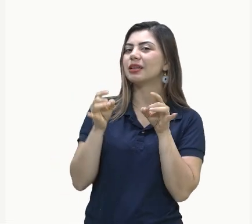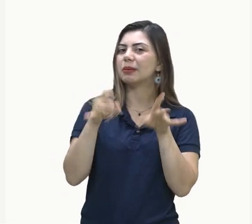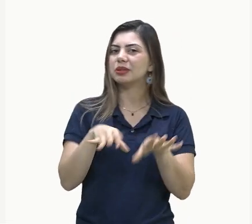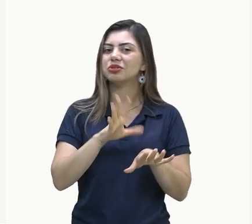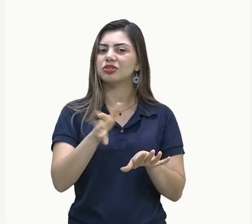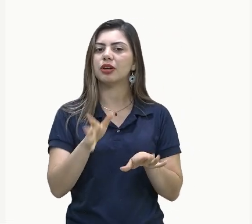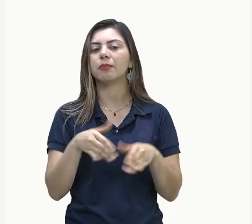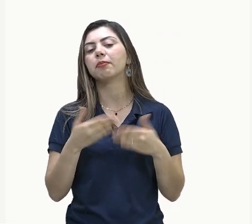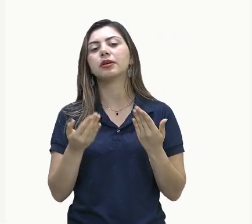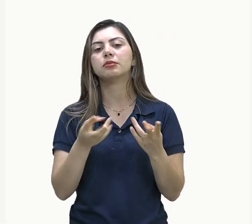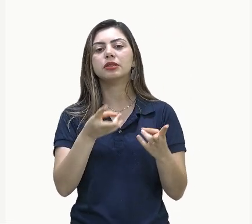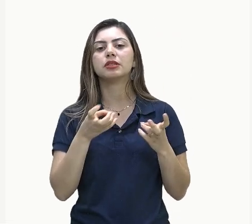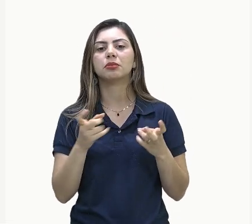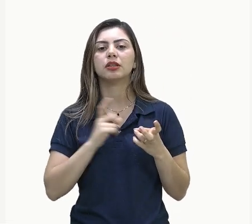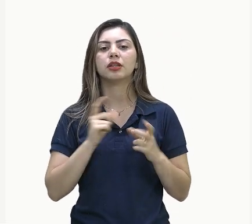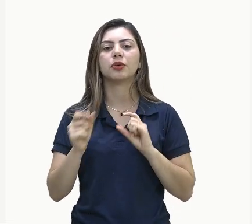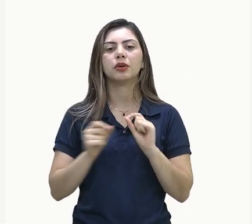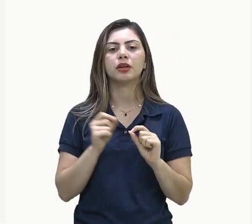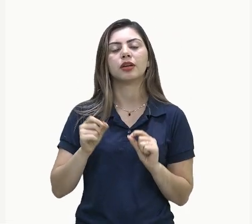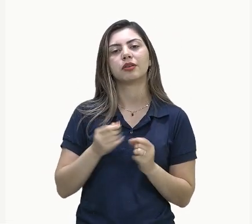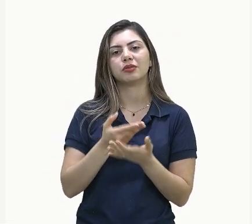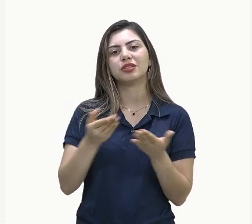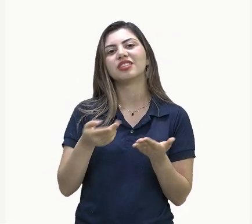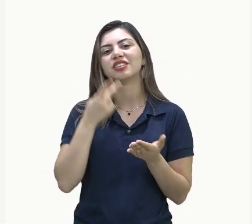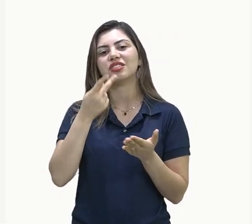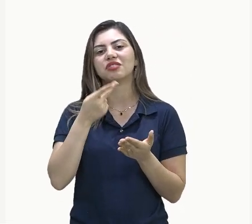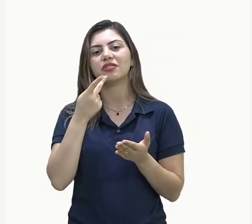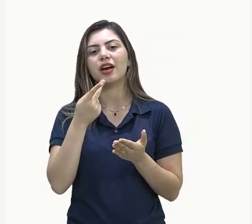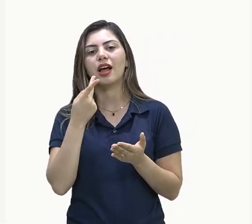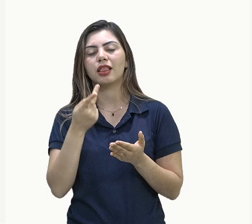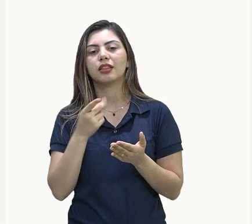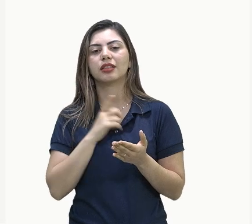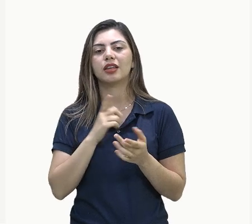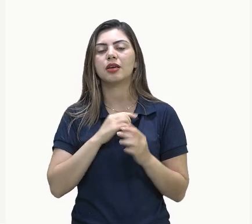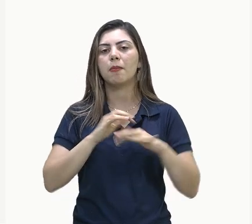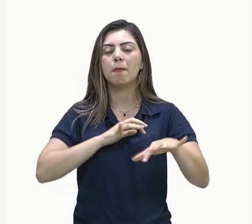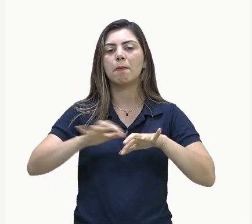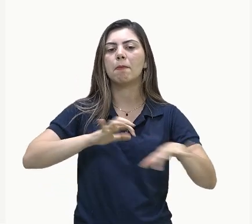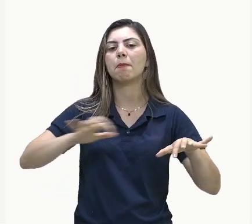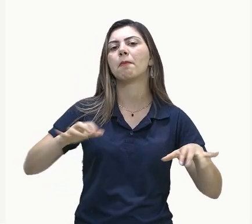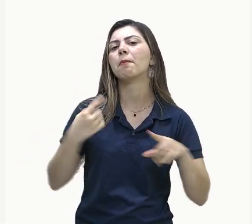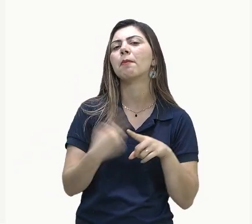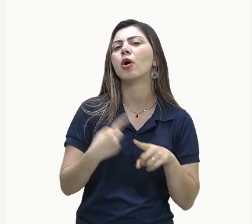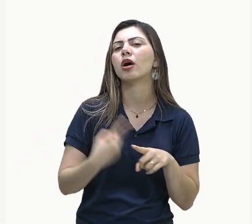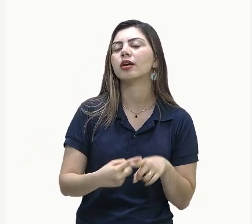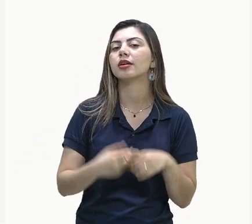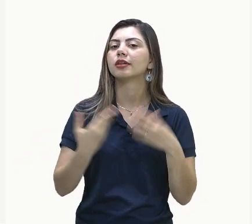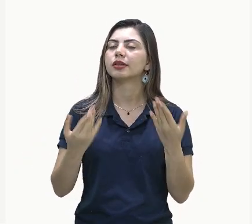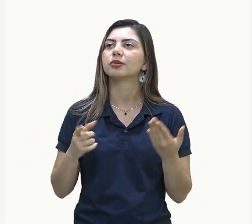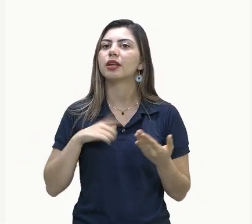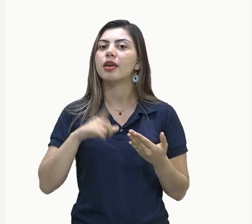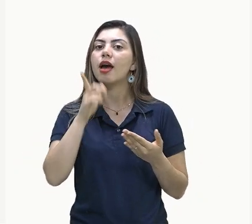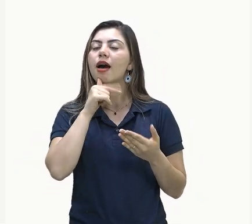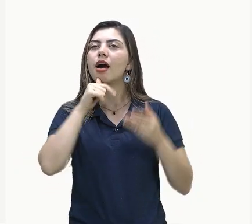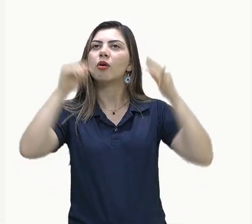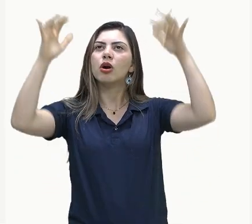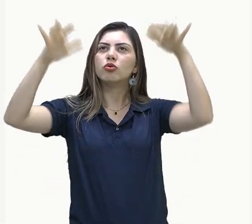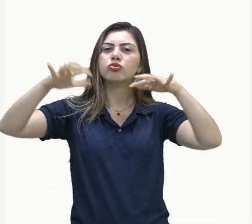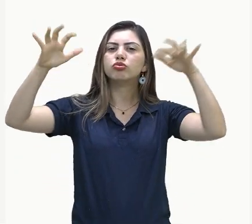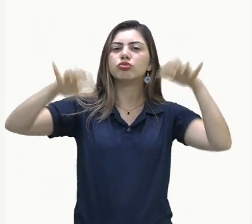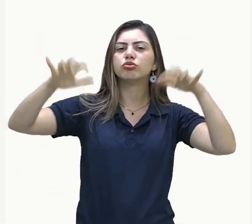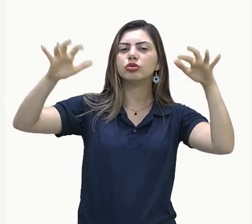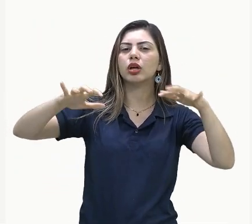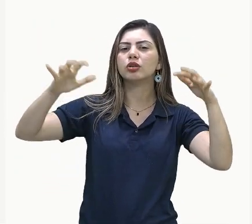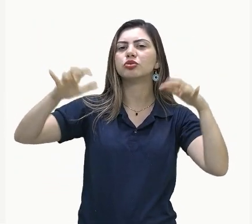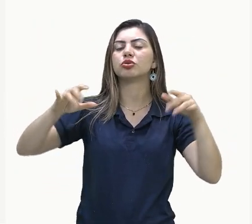esses buracos, por assim dizer, como vocês costumam falar, né, sendo formados porque a água da chuva, a água do esgoto, conforme vocês